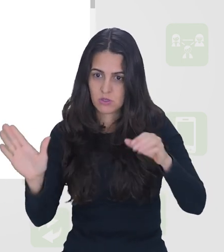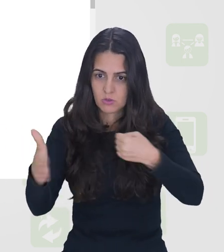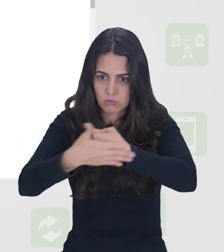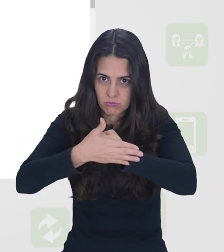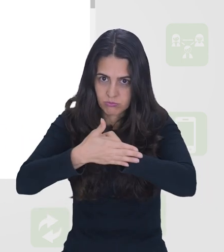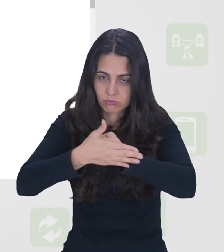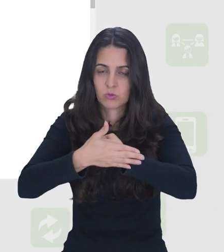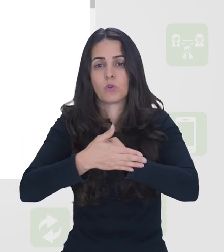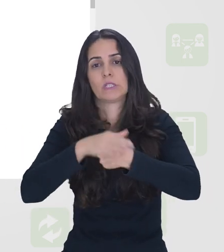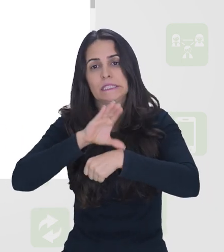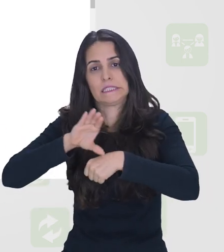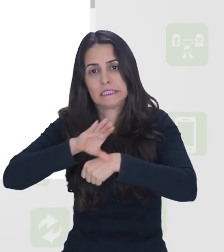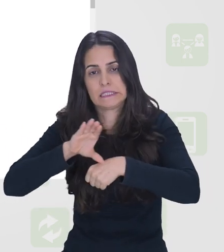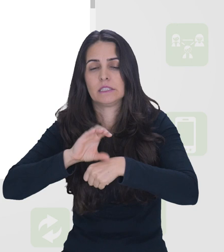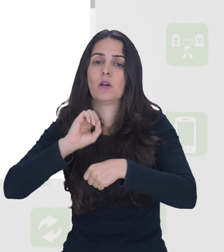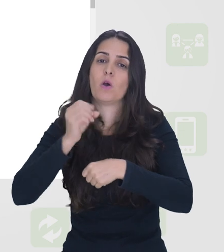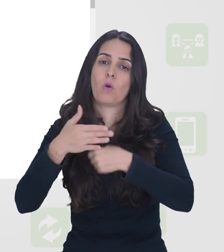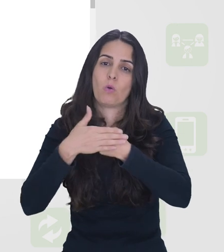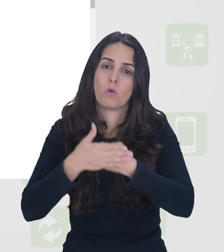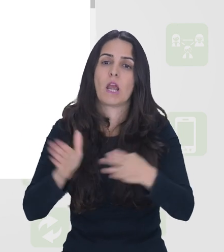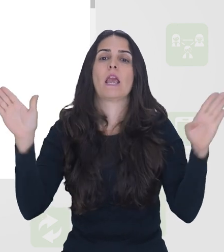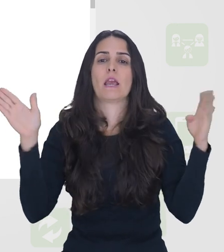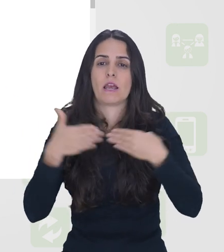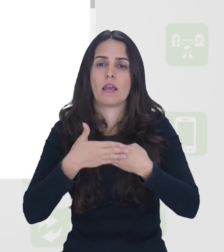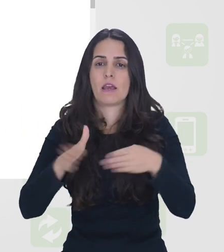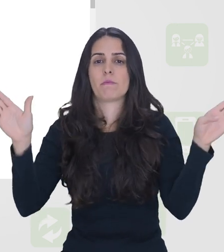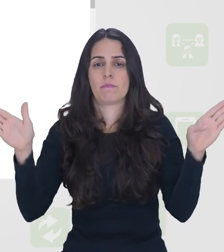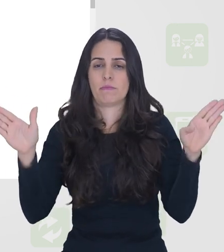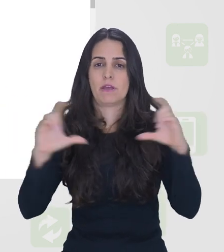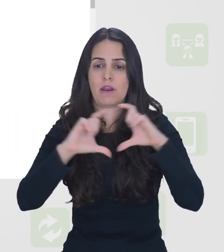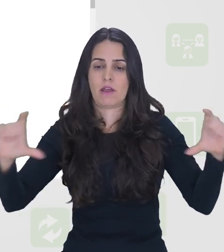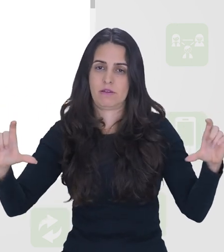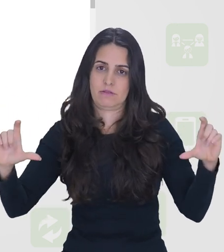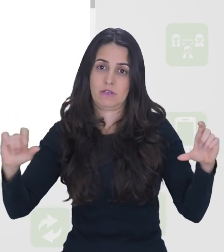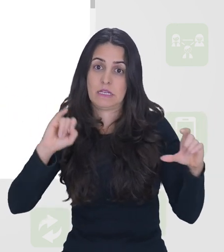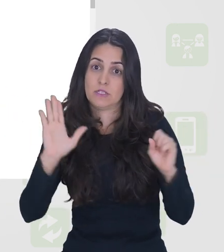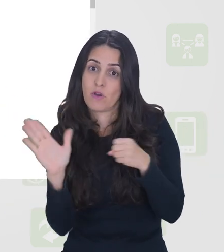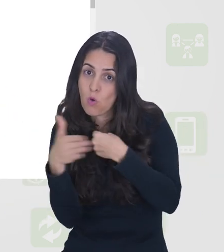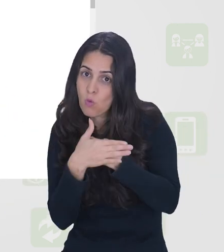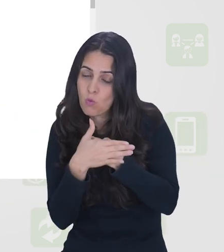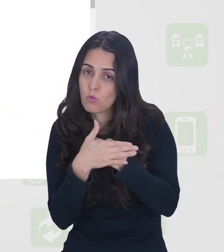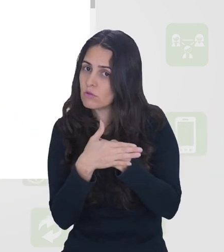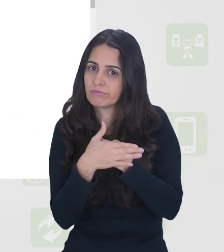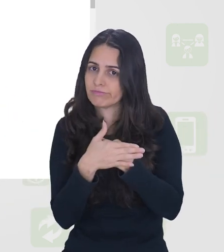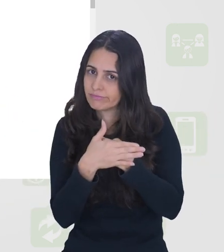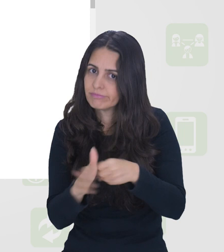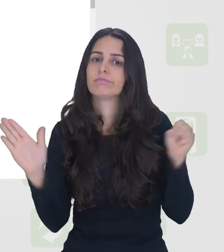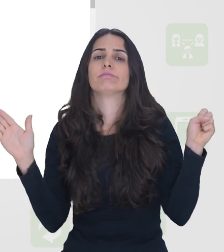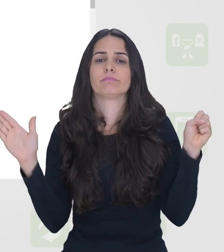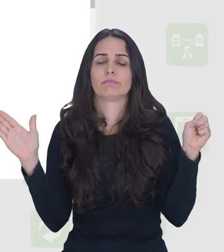semana então Verifique se os alunos precisam ver essa semana E se ela tá oculta